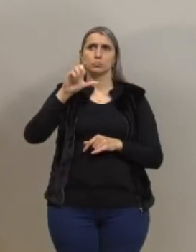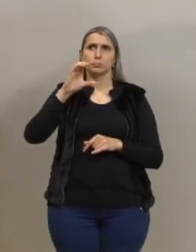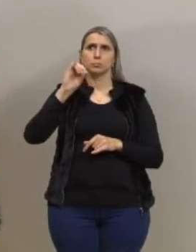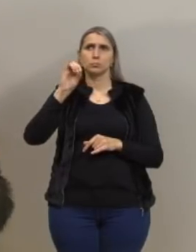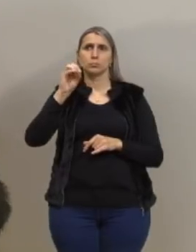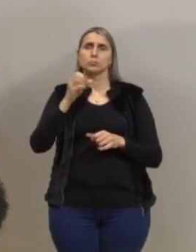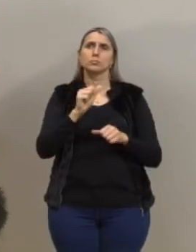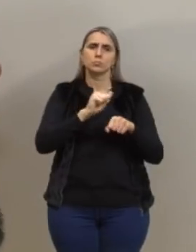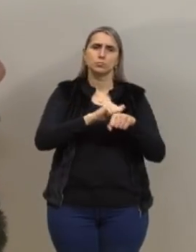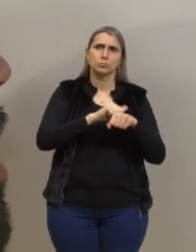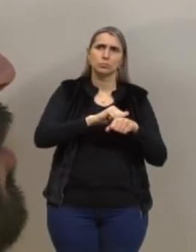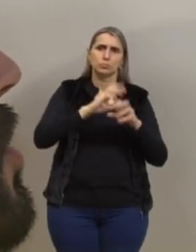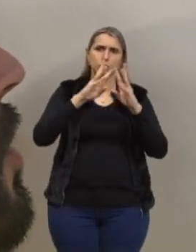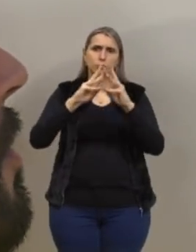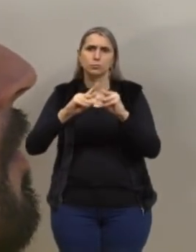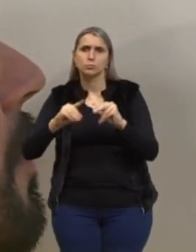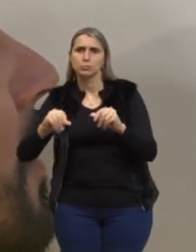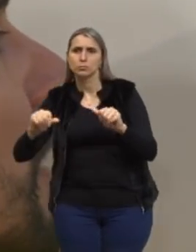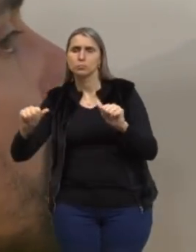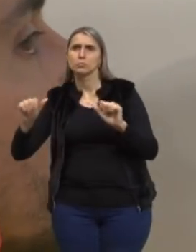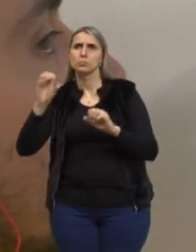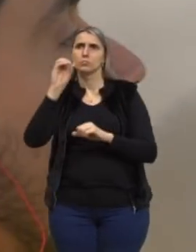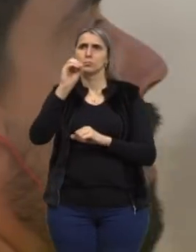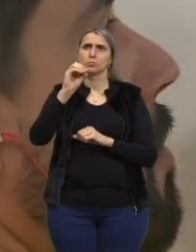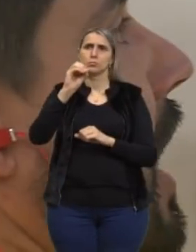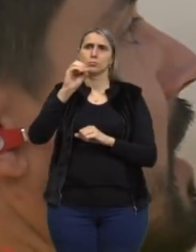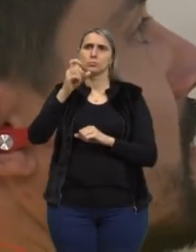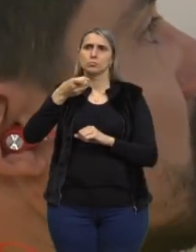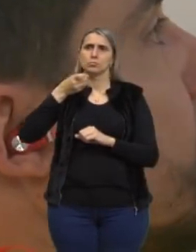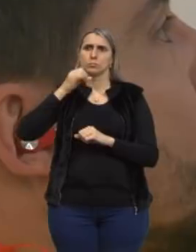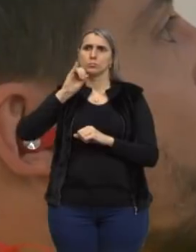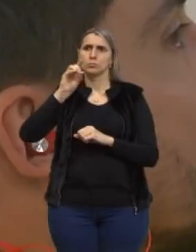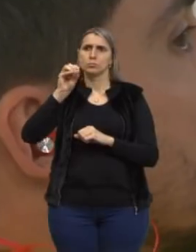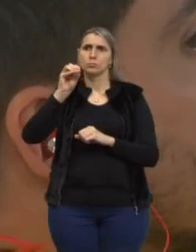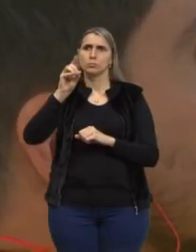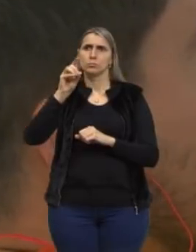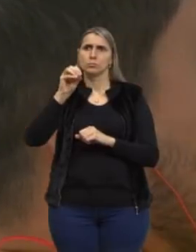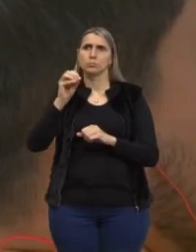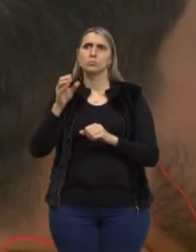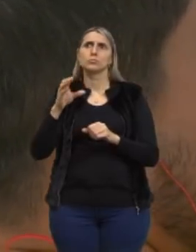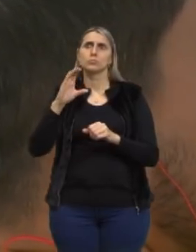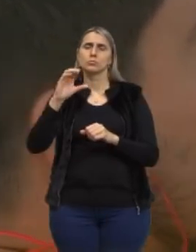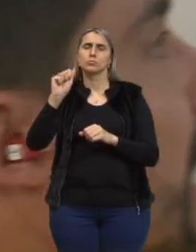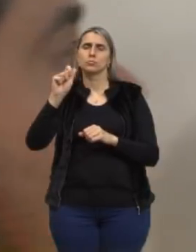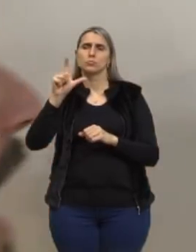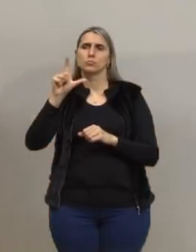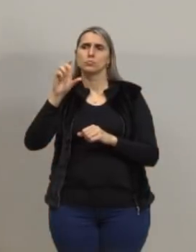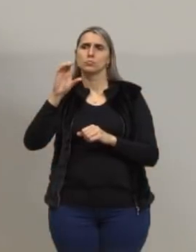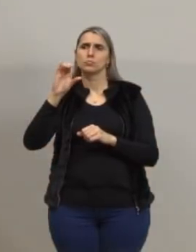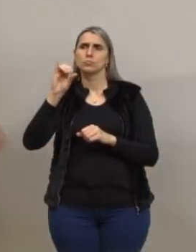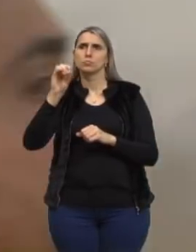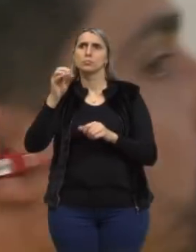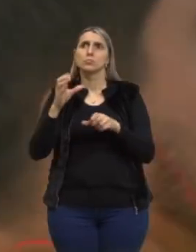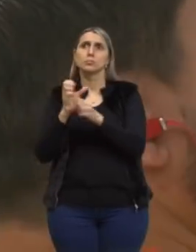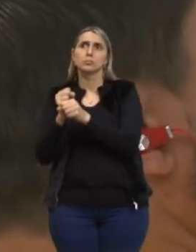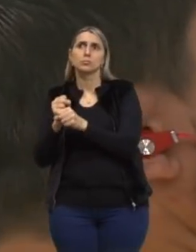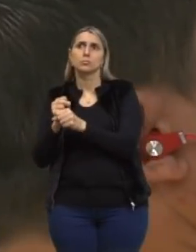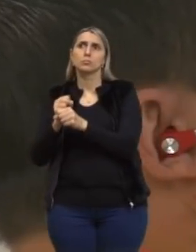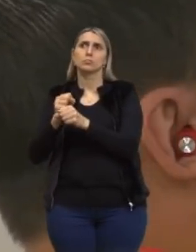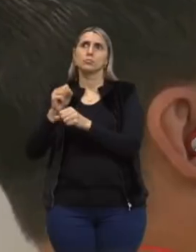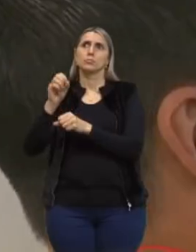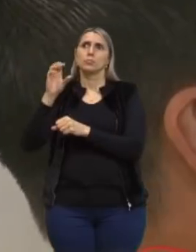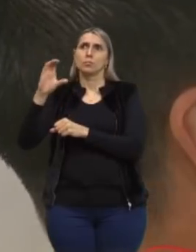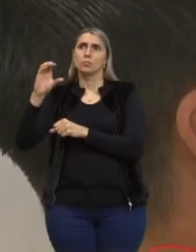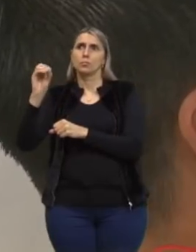em óxido de cálcio mais dióxido de carbono essa reação